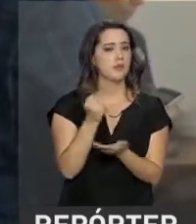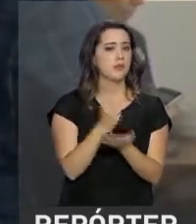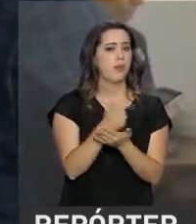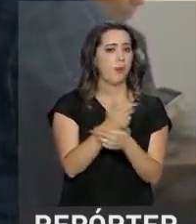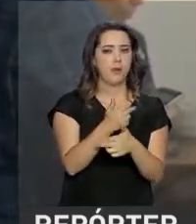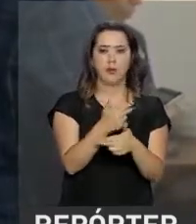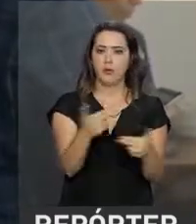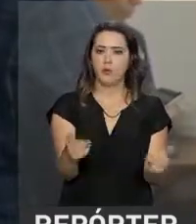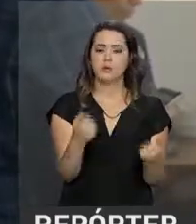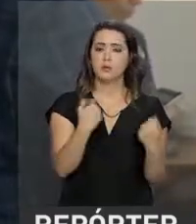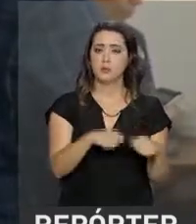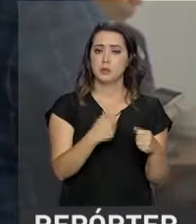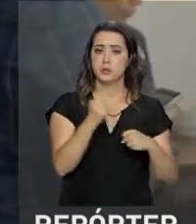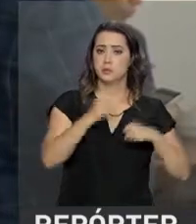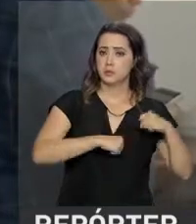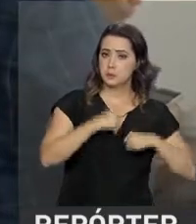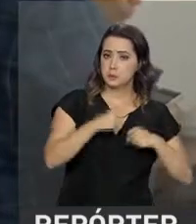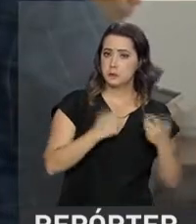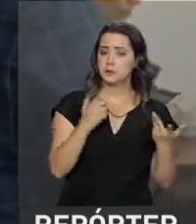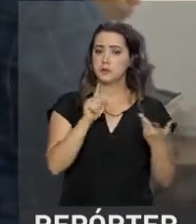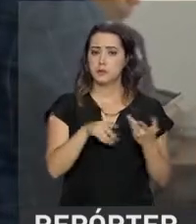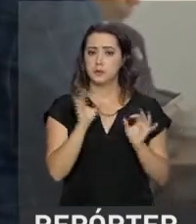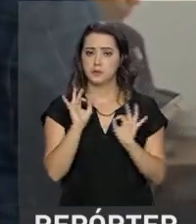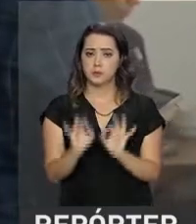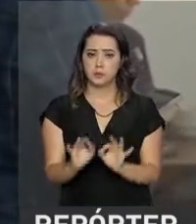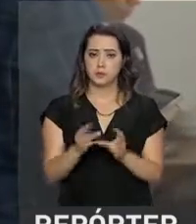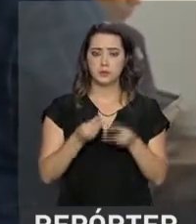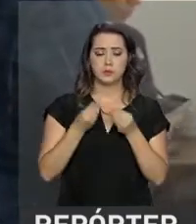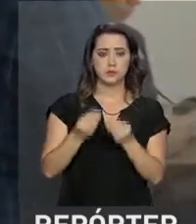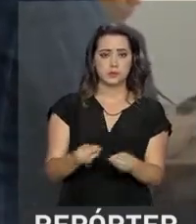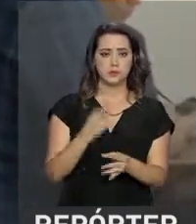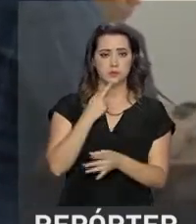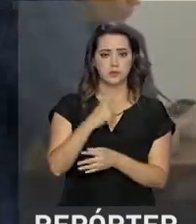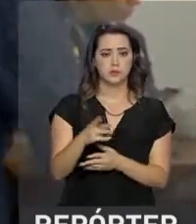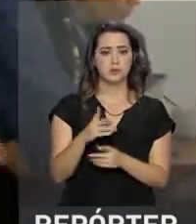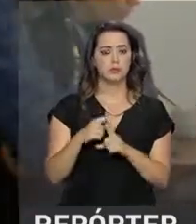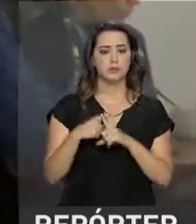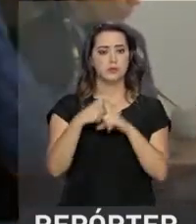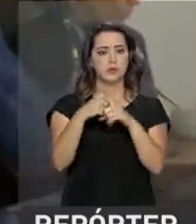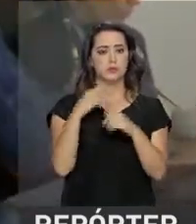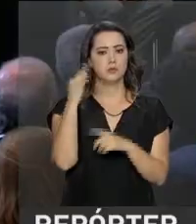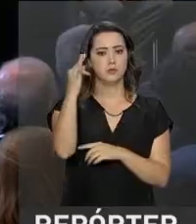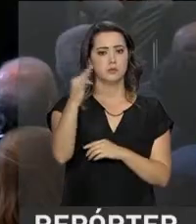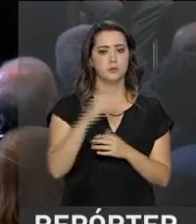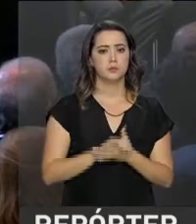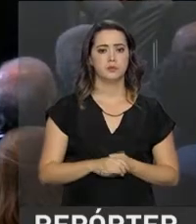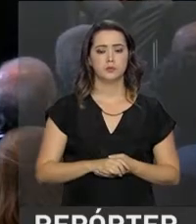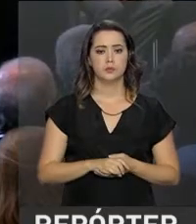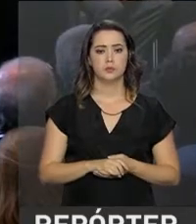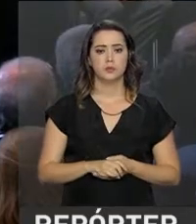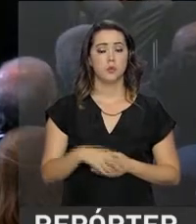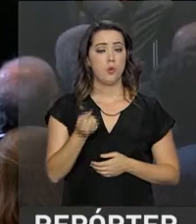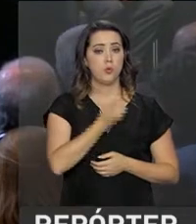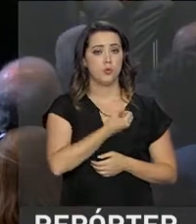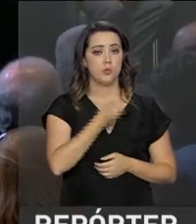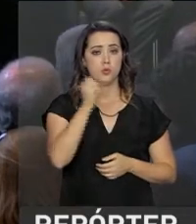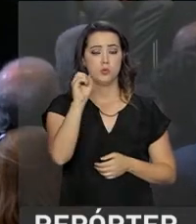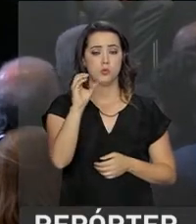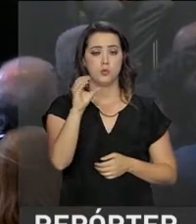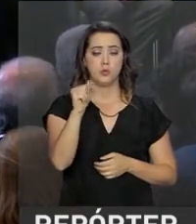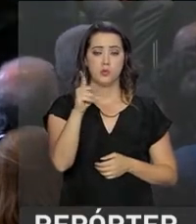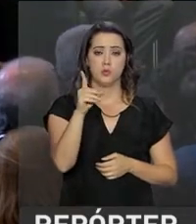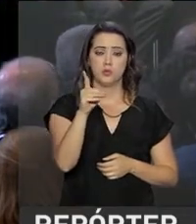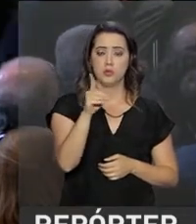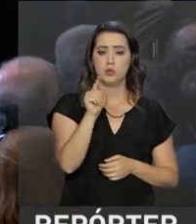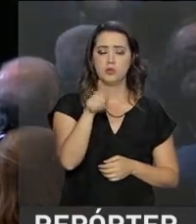máquina, equipamento, o que certamente trará um resultado bastante positivo no futuro. Os dados do CAGED foram um destaque da